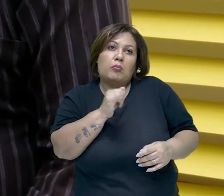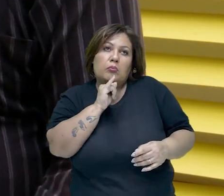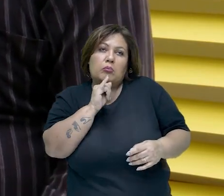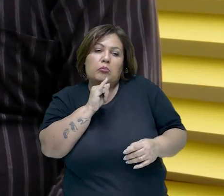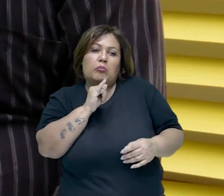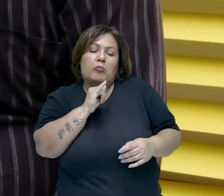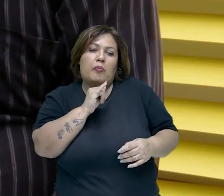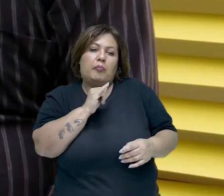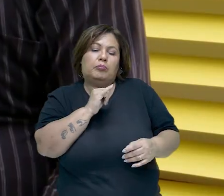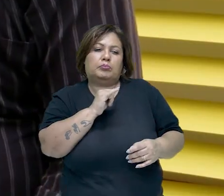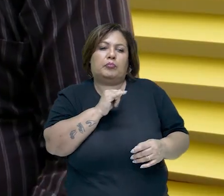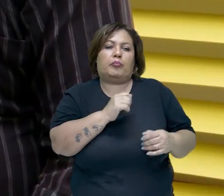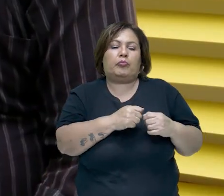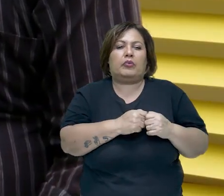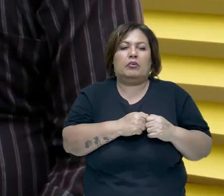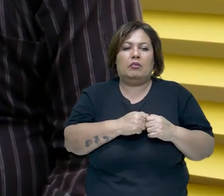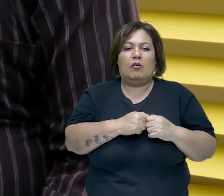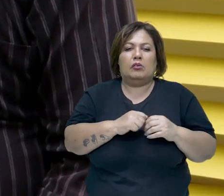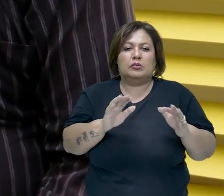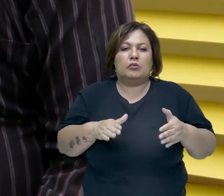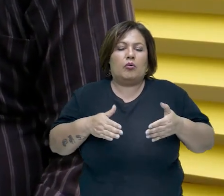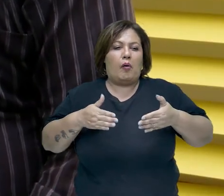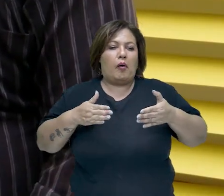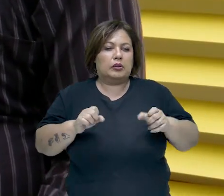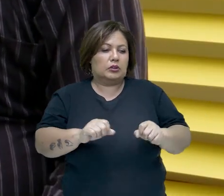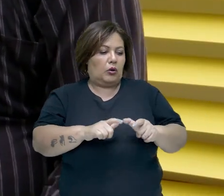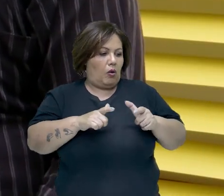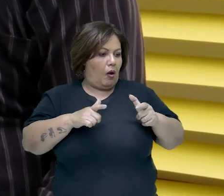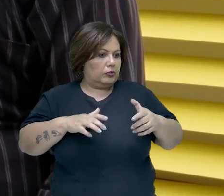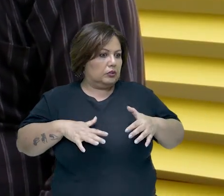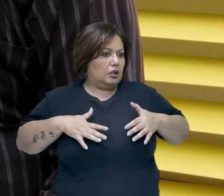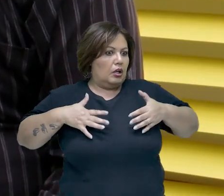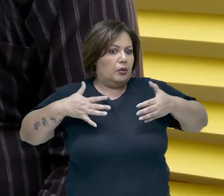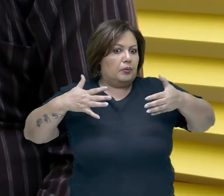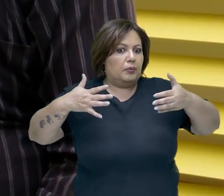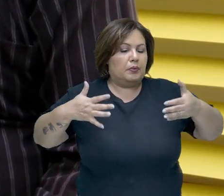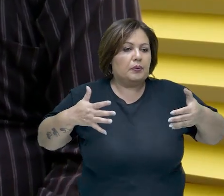por exemplo, de violência doméstica, de feminicídio, que tem aumentado